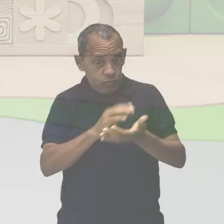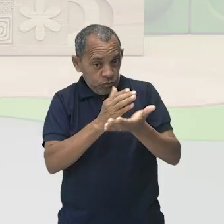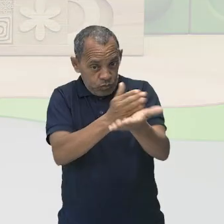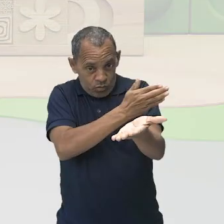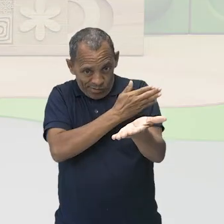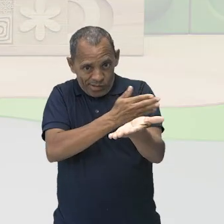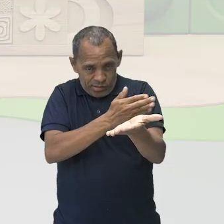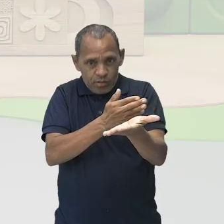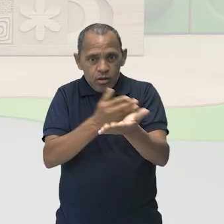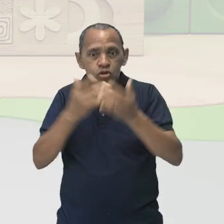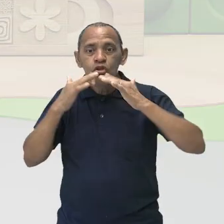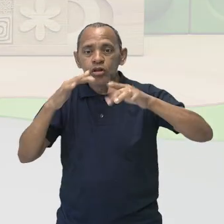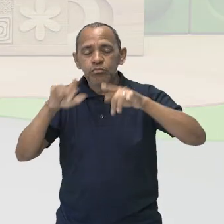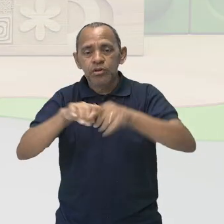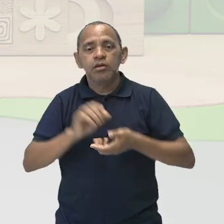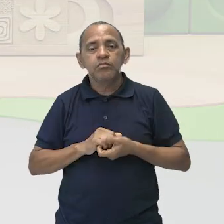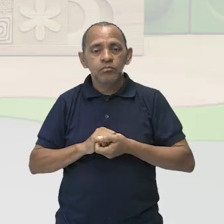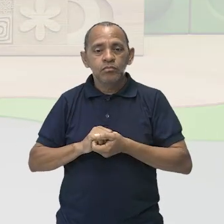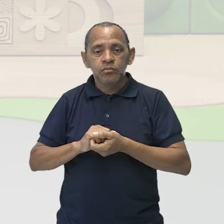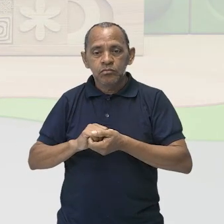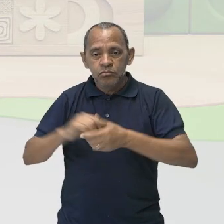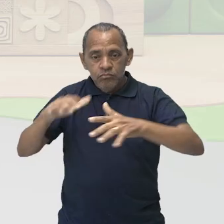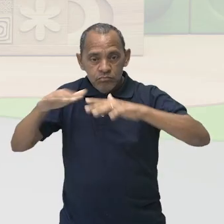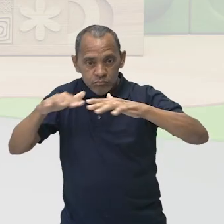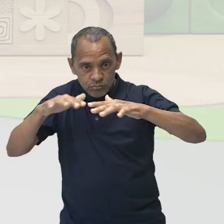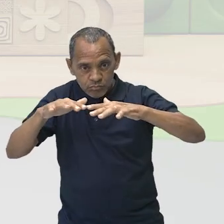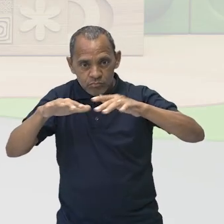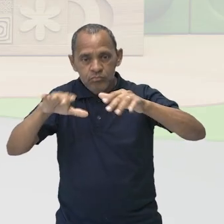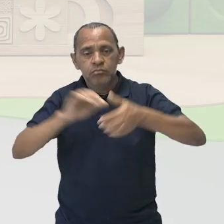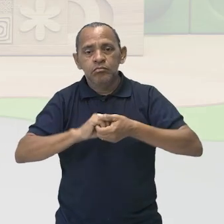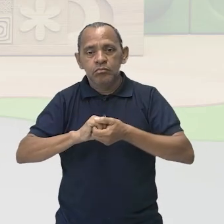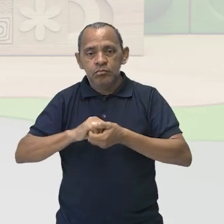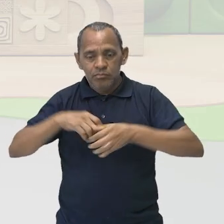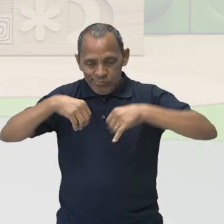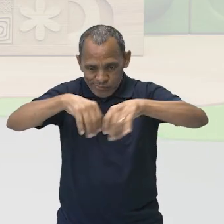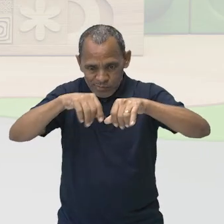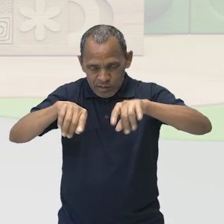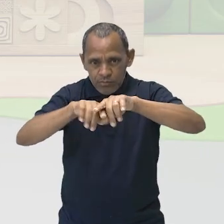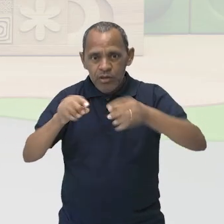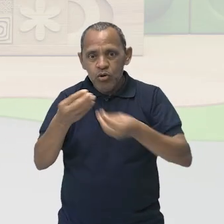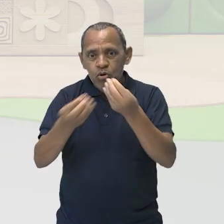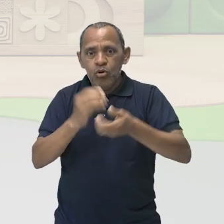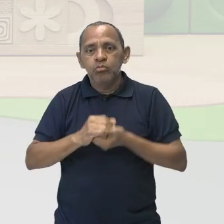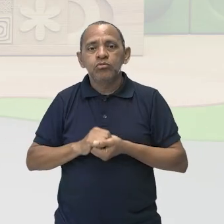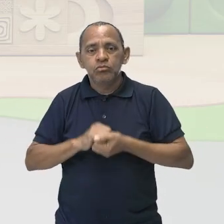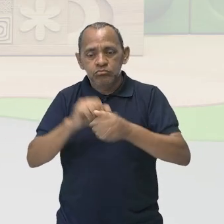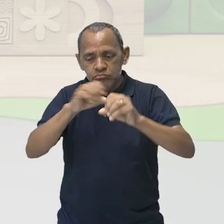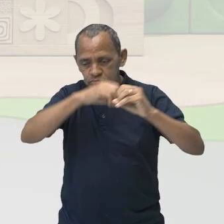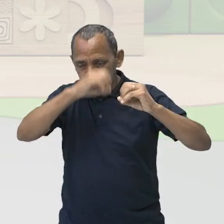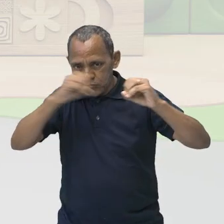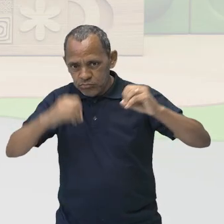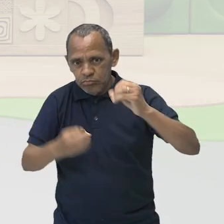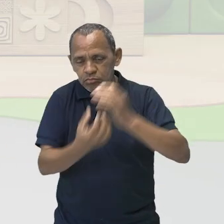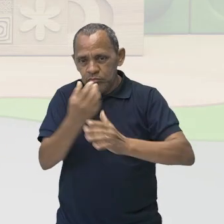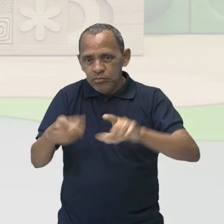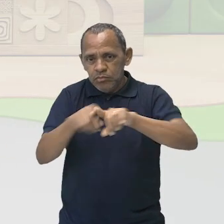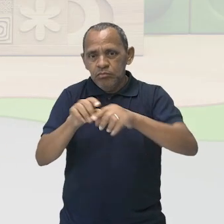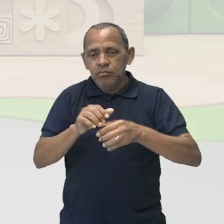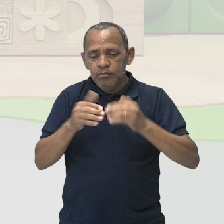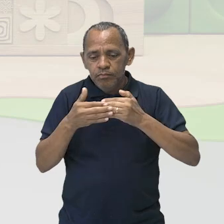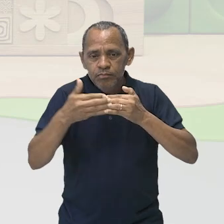fontes mais poderosas de infração. As ondas, então, sísmicas, né, que são geradas a partir do